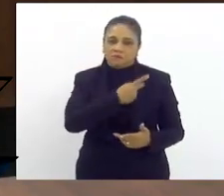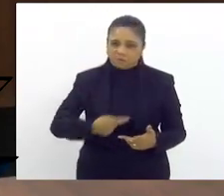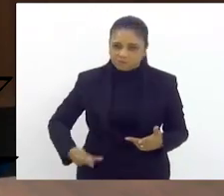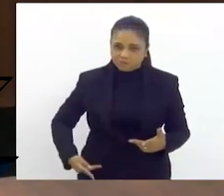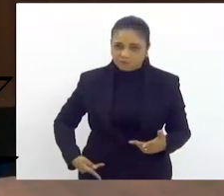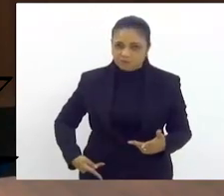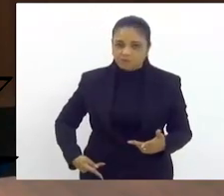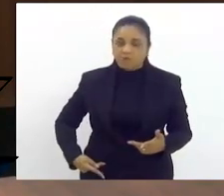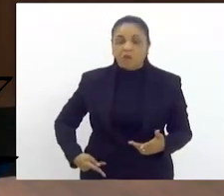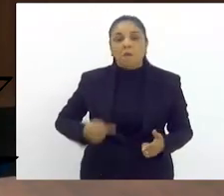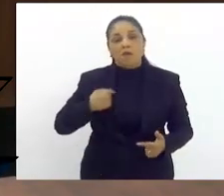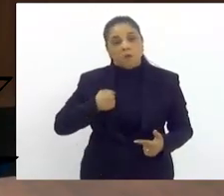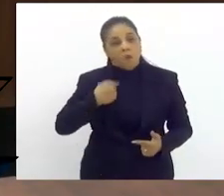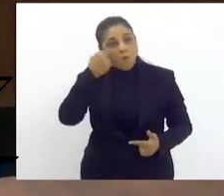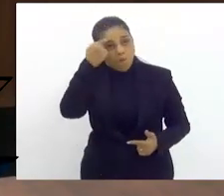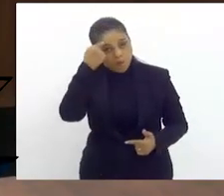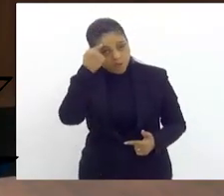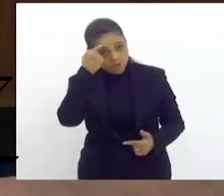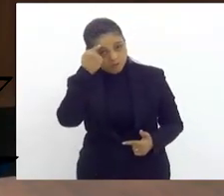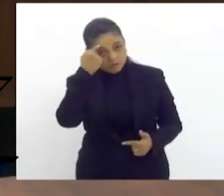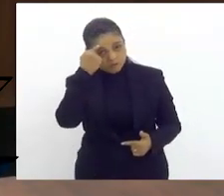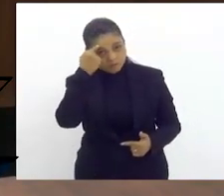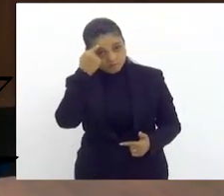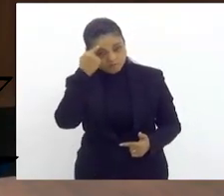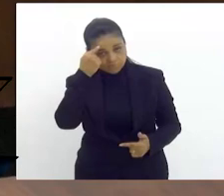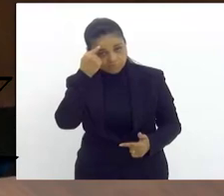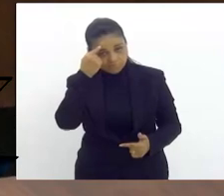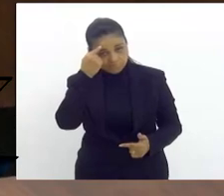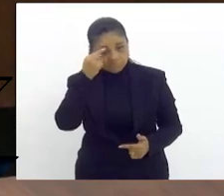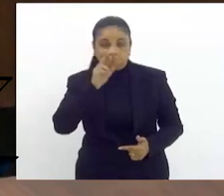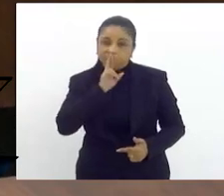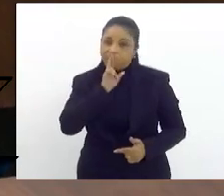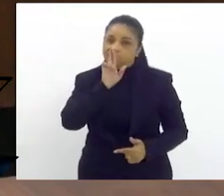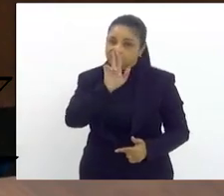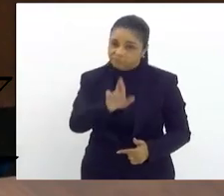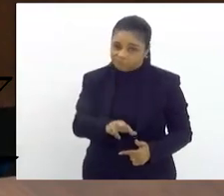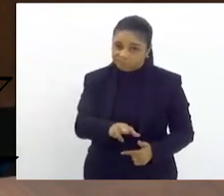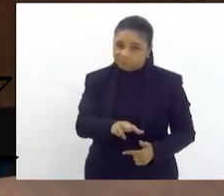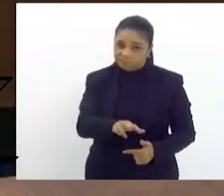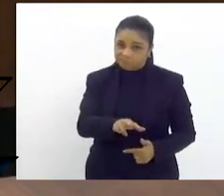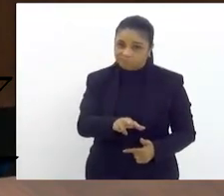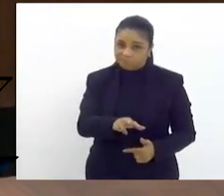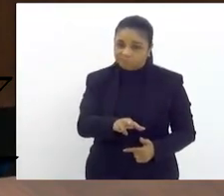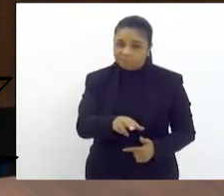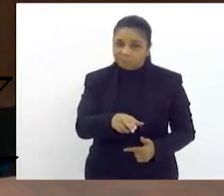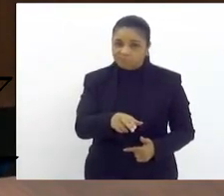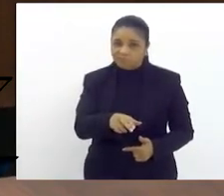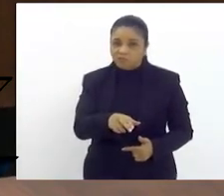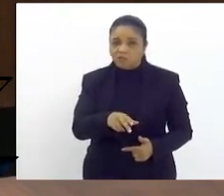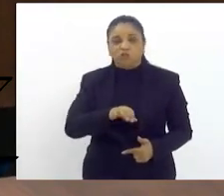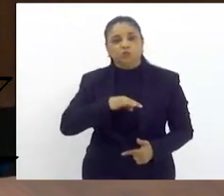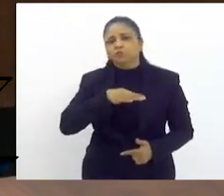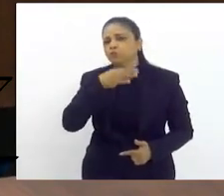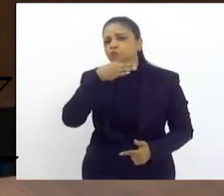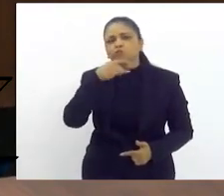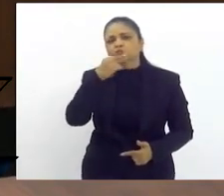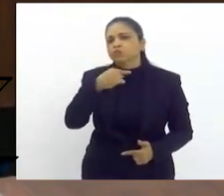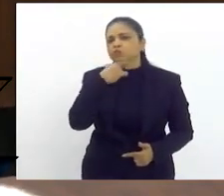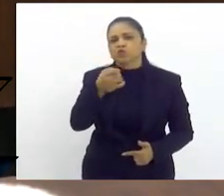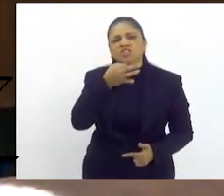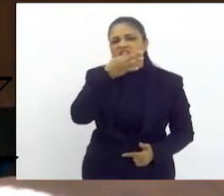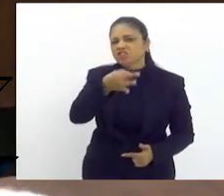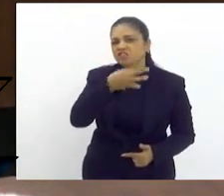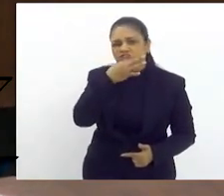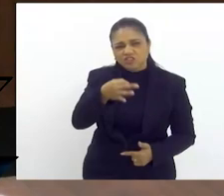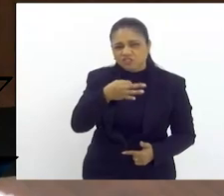penso eu ser essa a maneira da gente responder não adianta criticar ela liga e